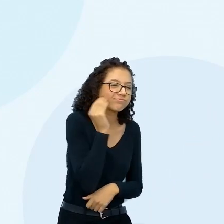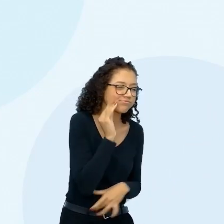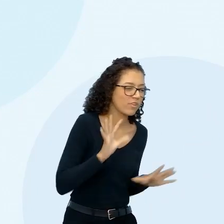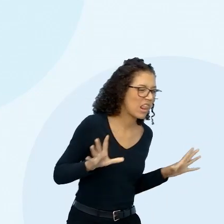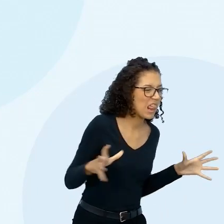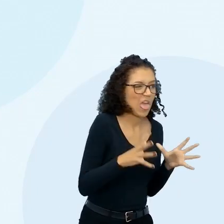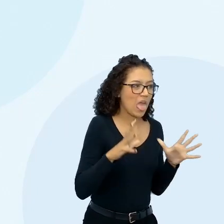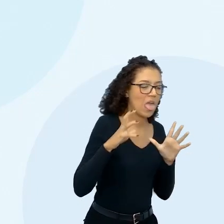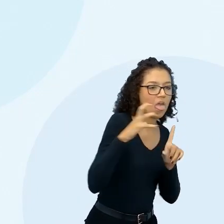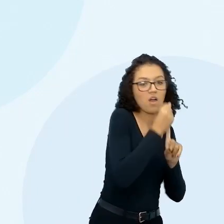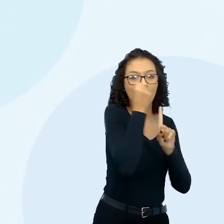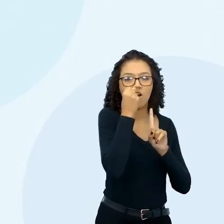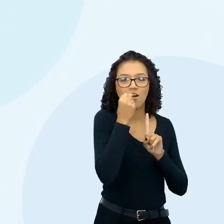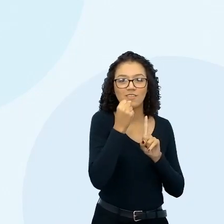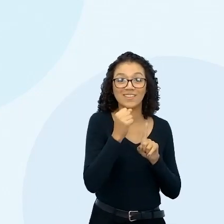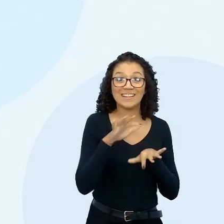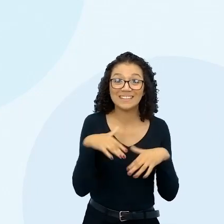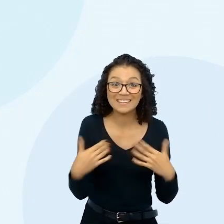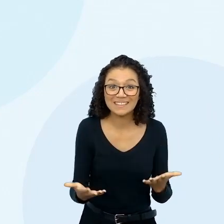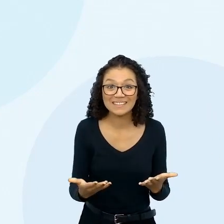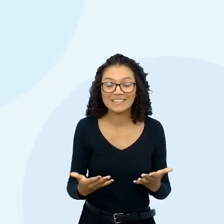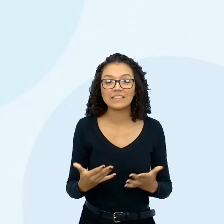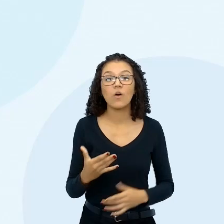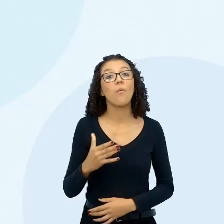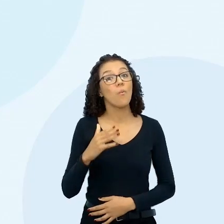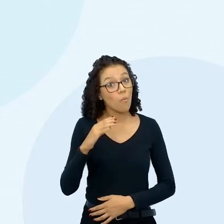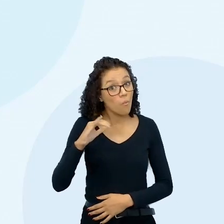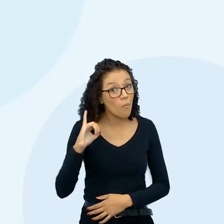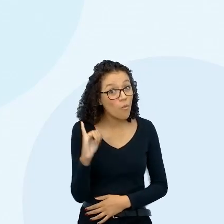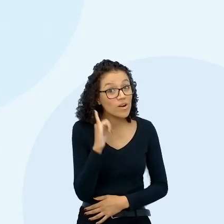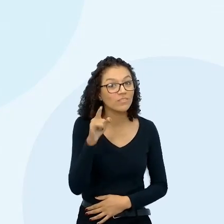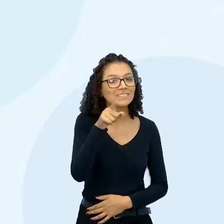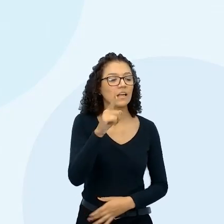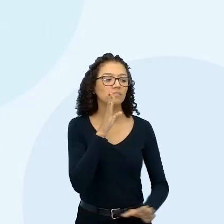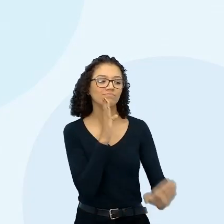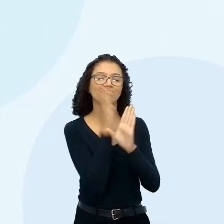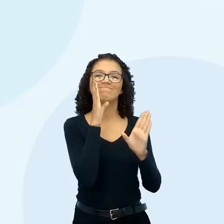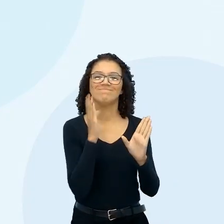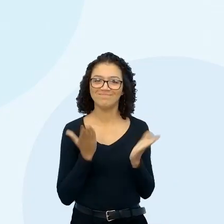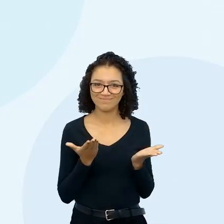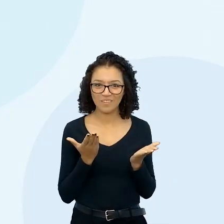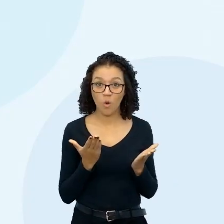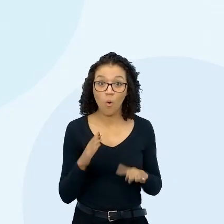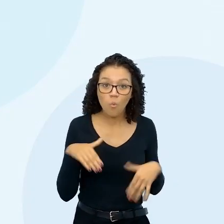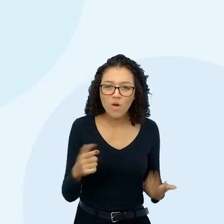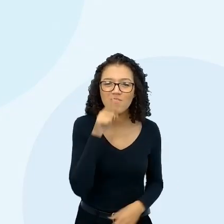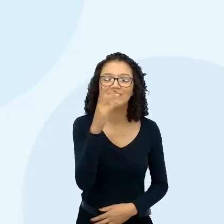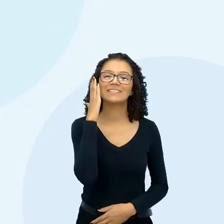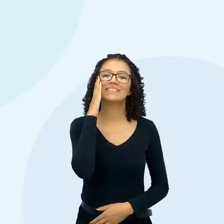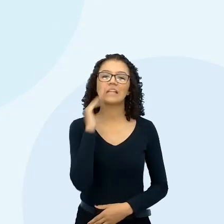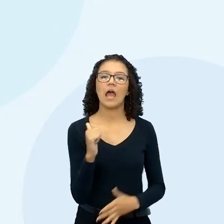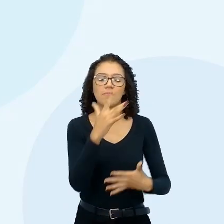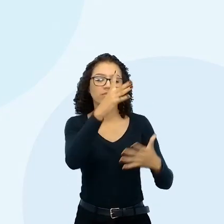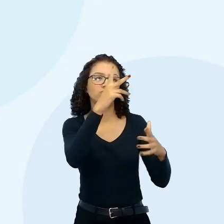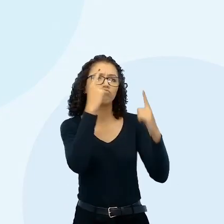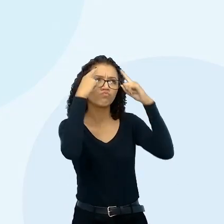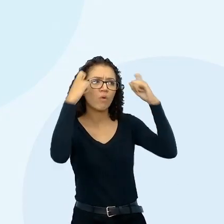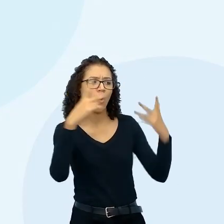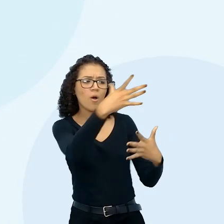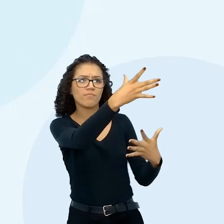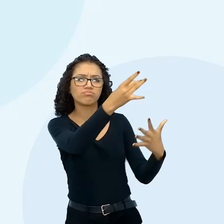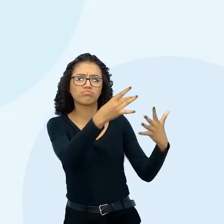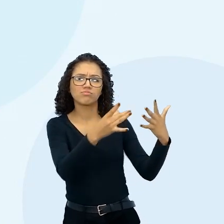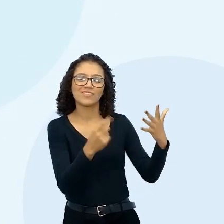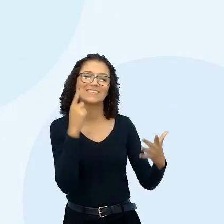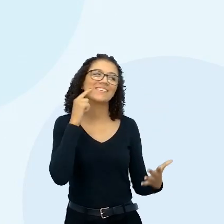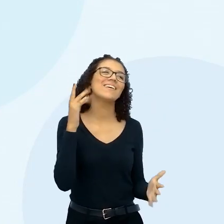e diversas são as formas de violência, é importante conhecê-las. Uma vez que a gente conhece o tipo de violência, a gente consegue identificar já